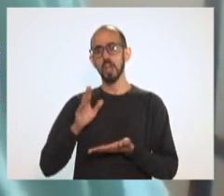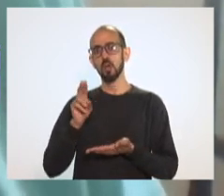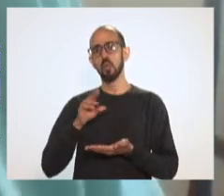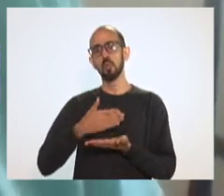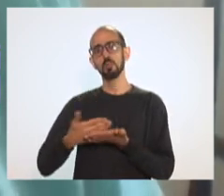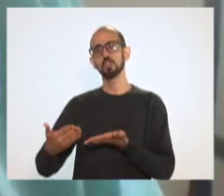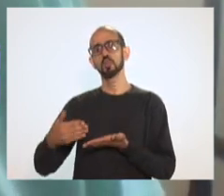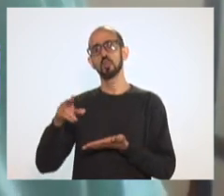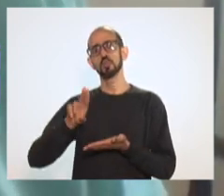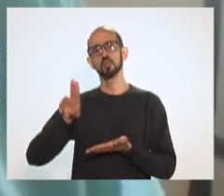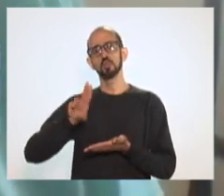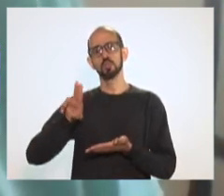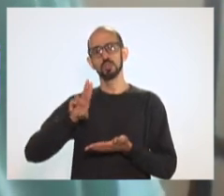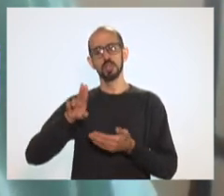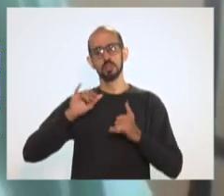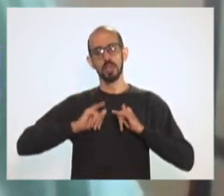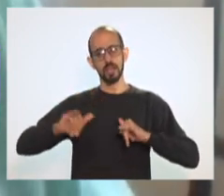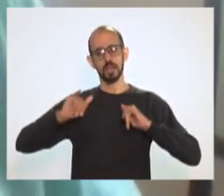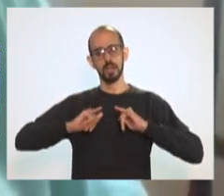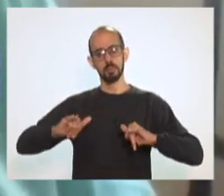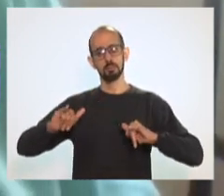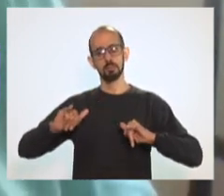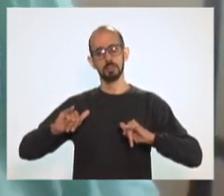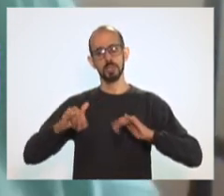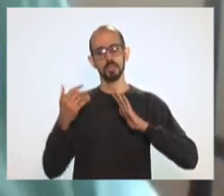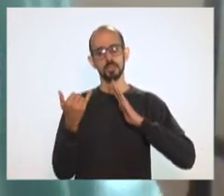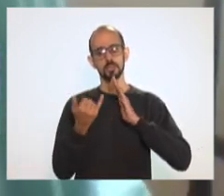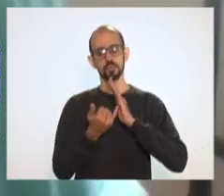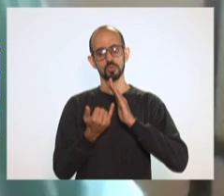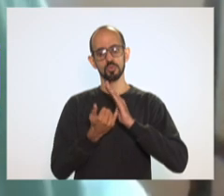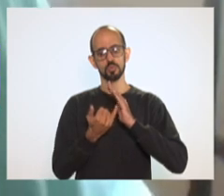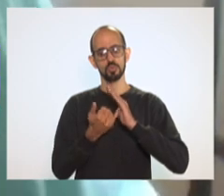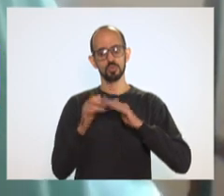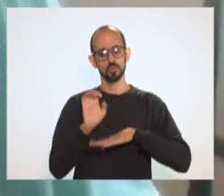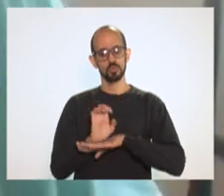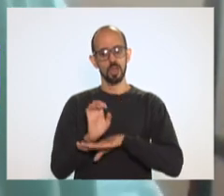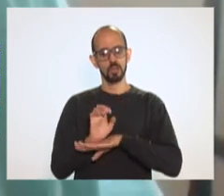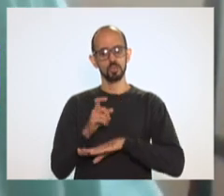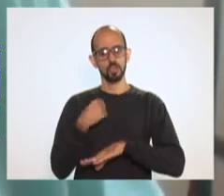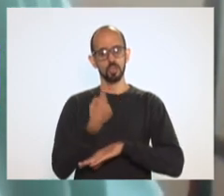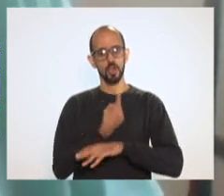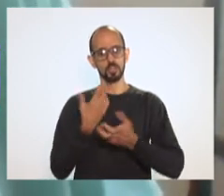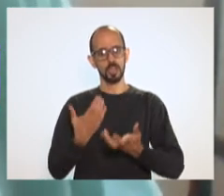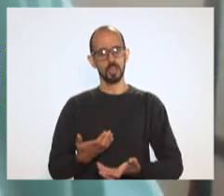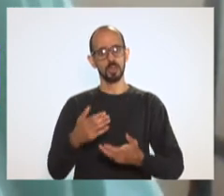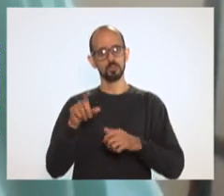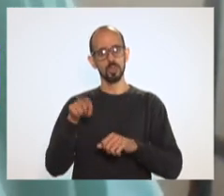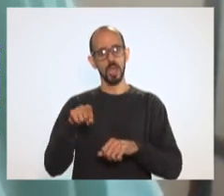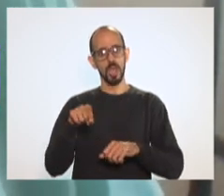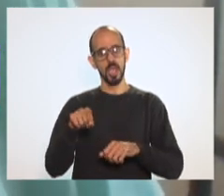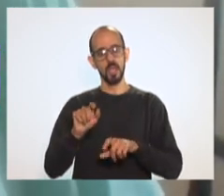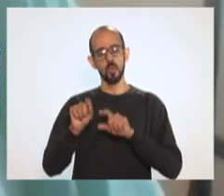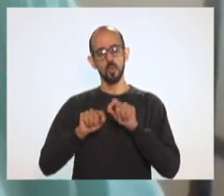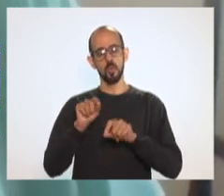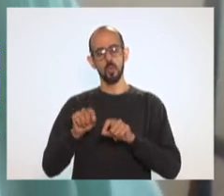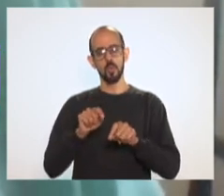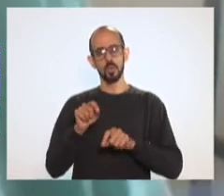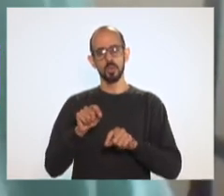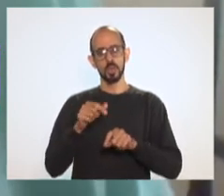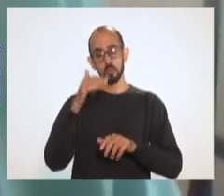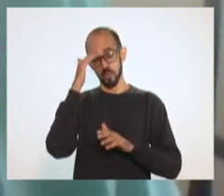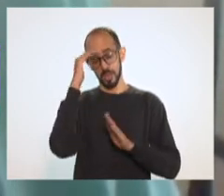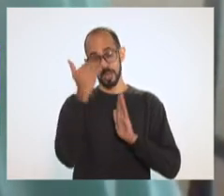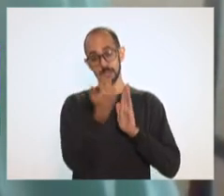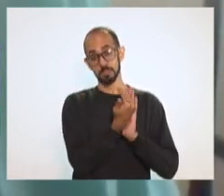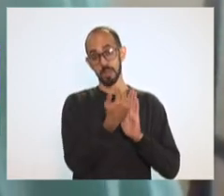institucionais e de complexidade então o que nós queremos é o cumprimento da lei 6892 de